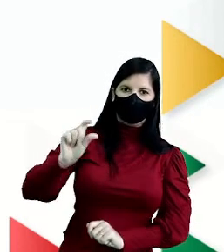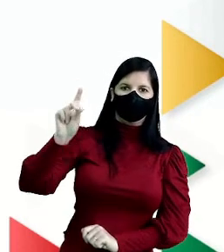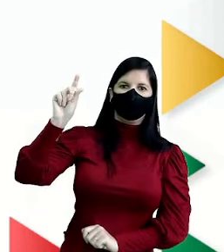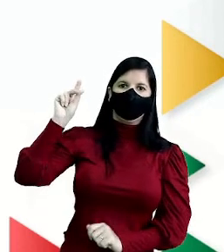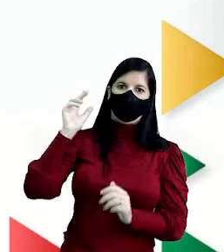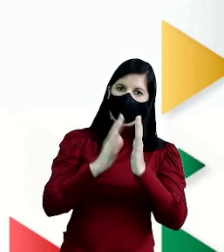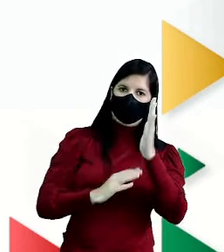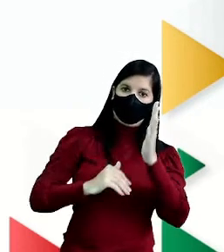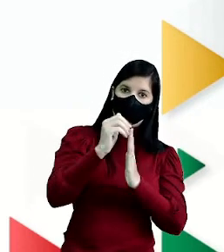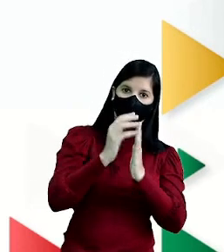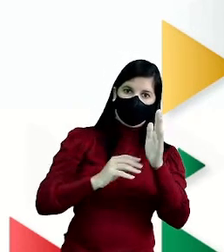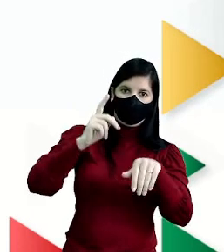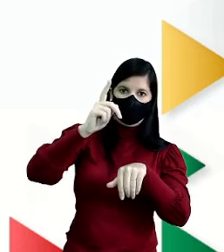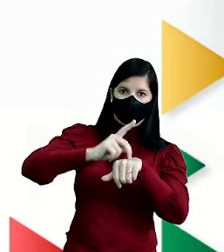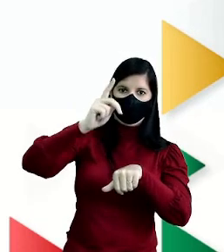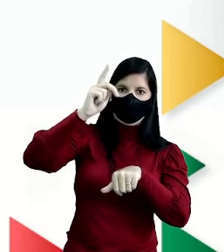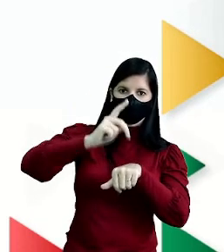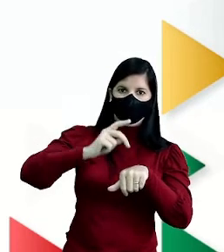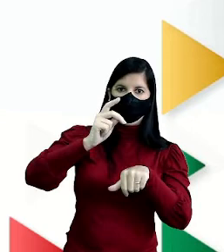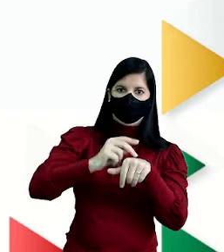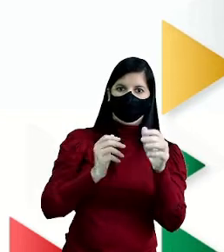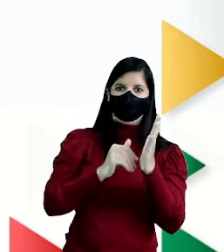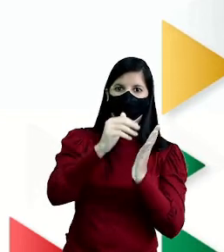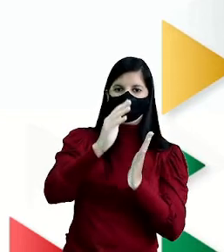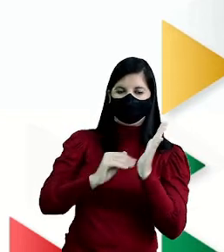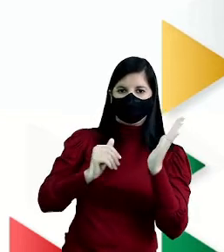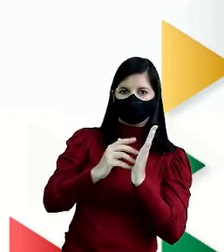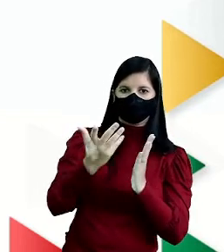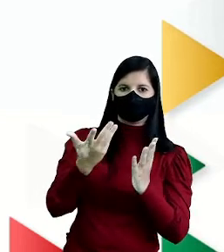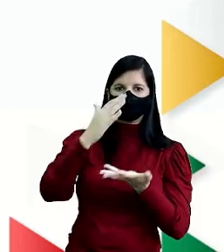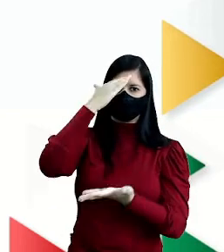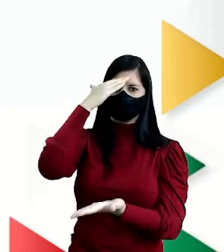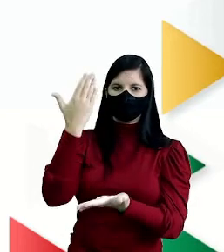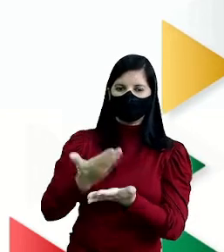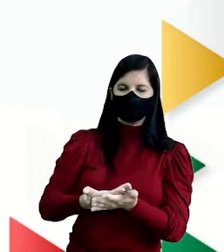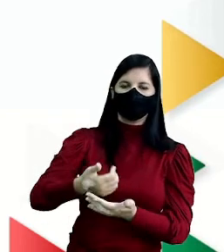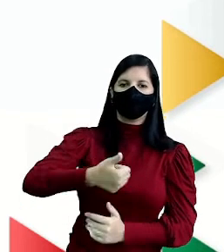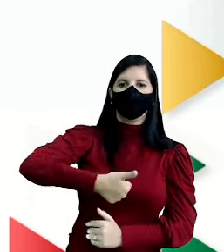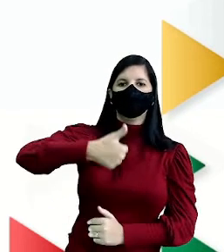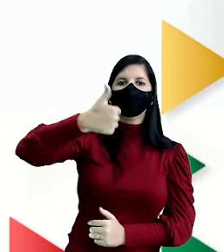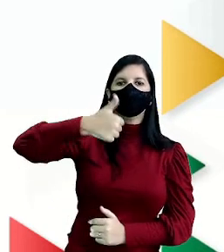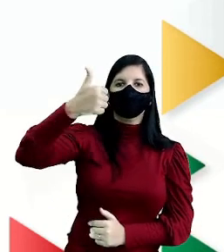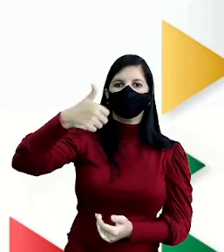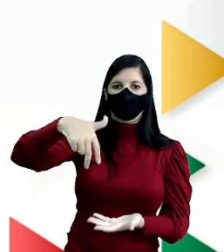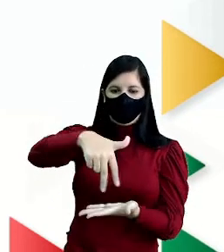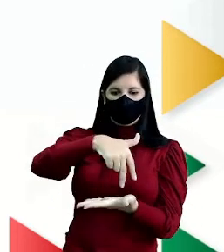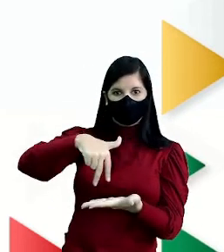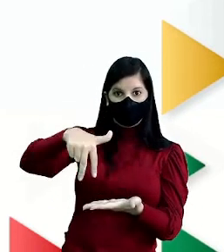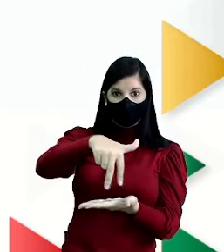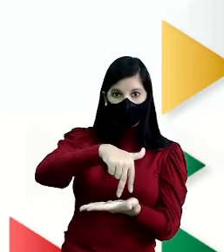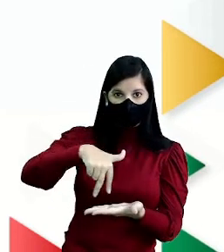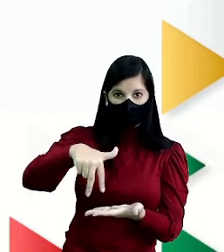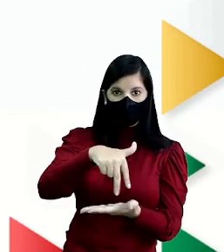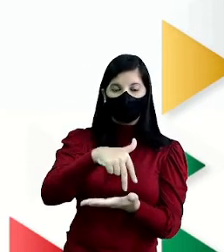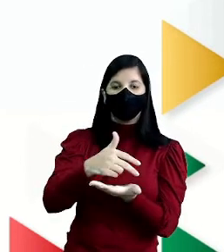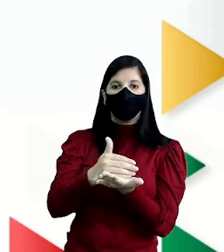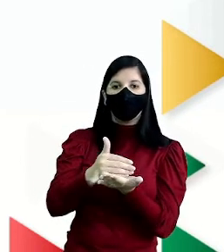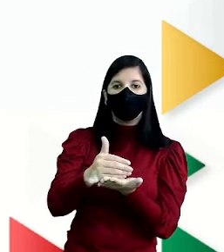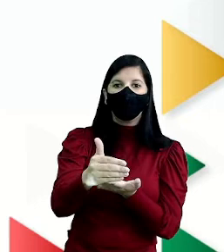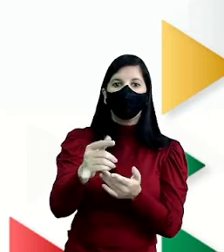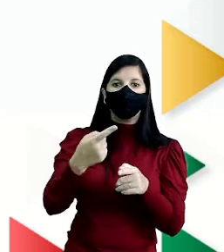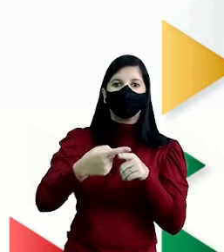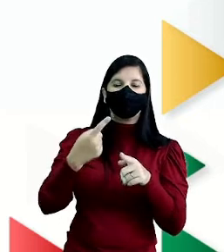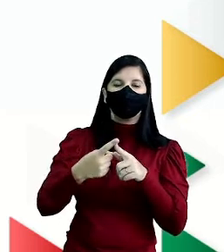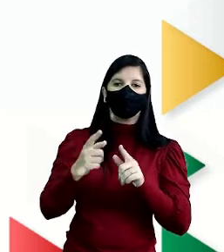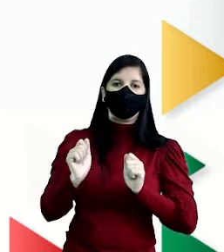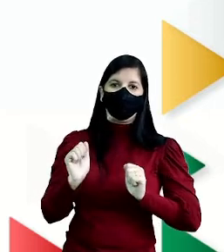pintura rupestre, mas a dança já estava presente. Então, acredita-se que a primeira coreografia justamente foi porque eles também faziam pantomima. O